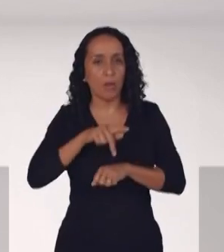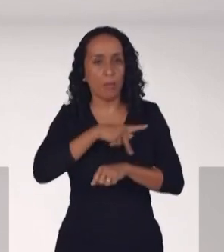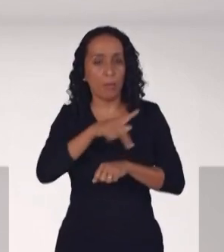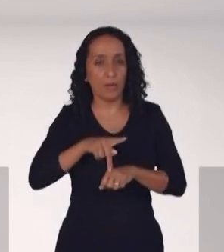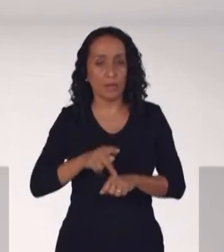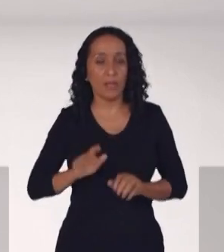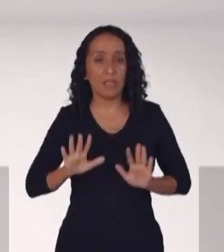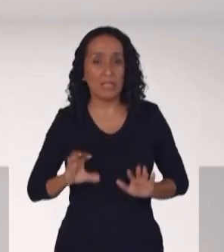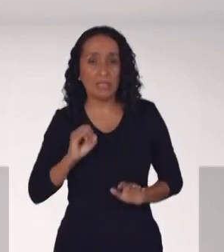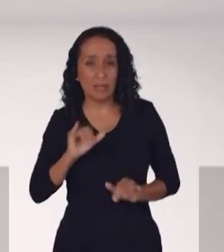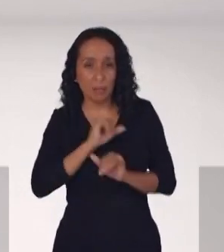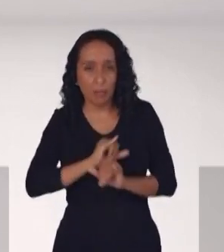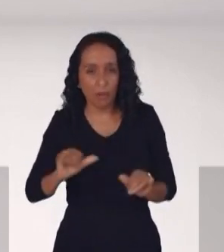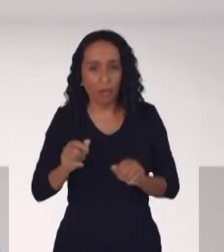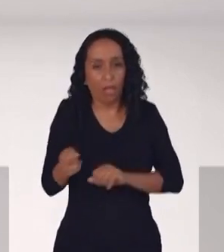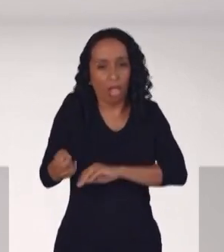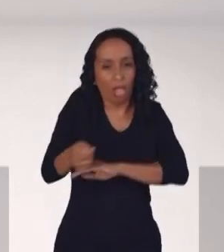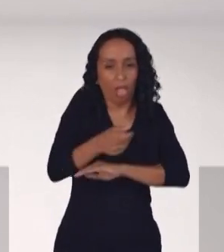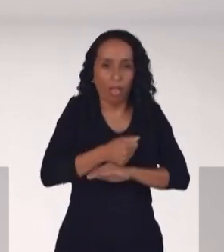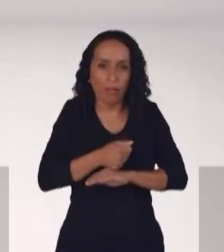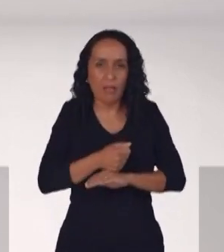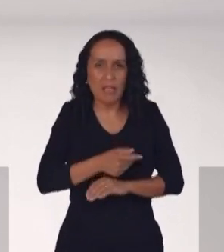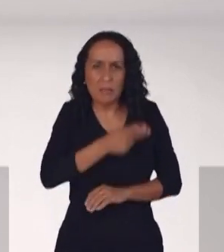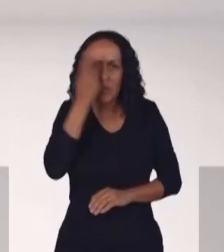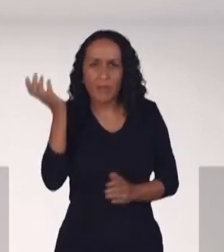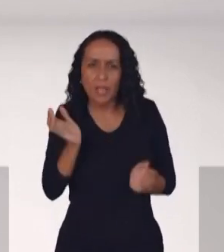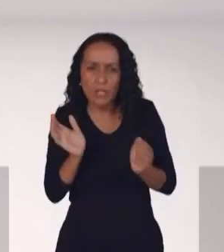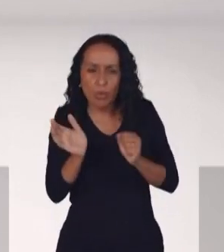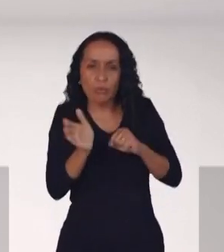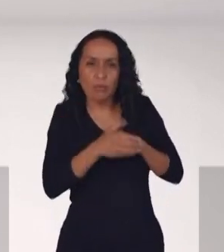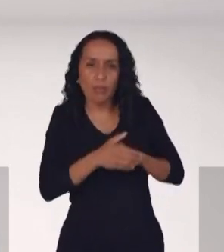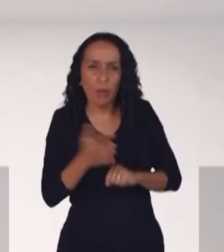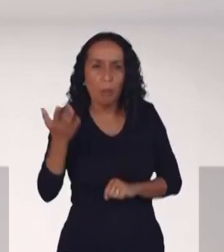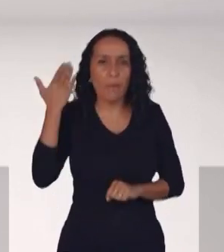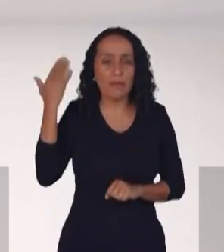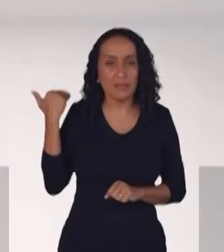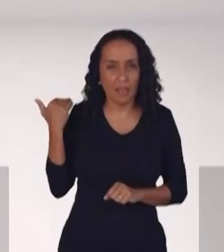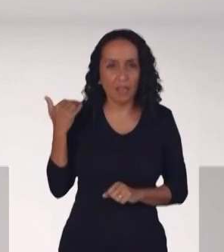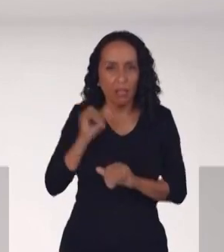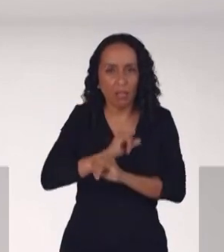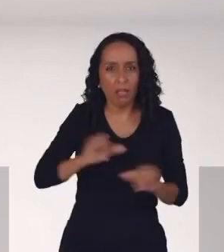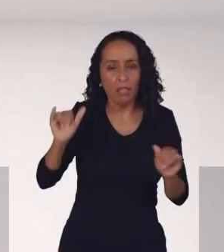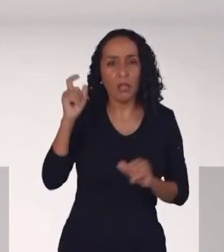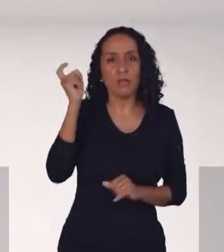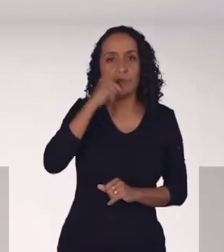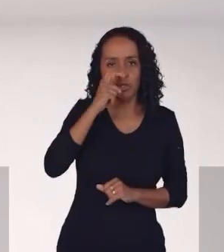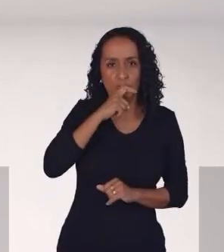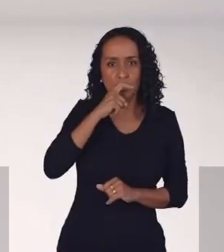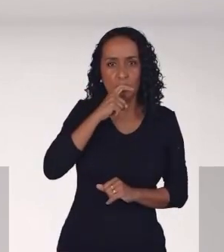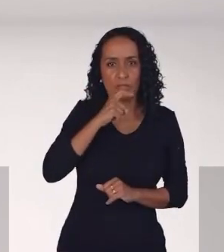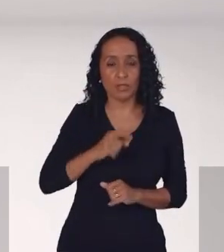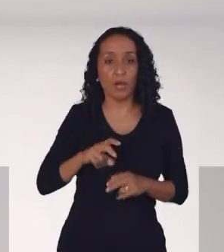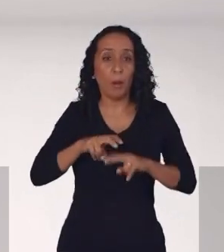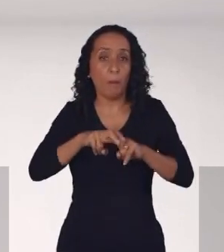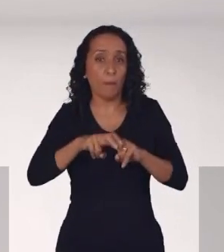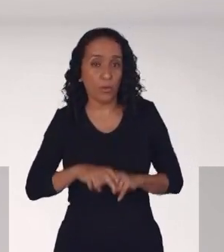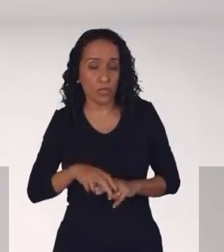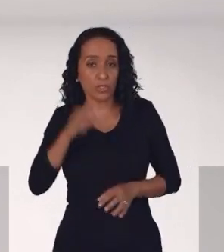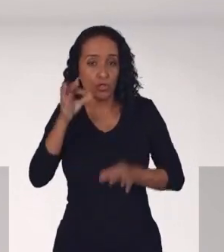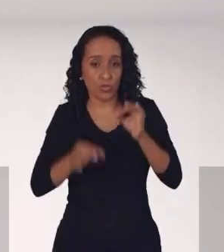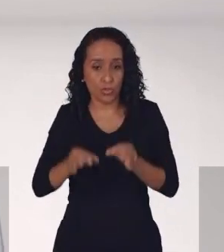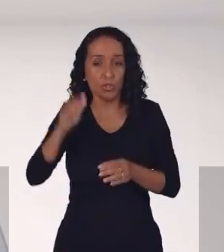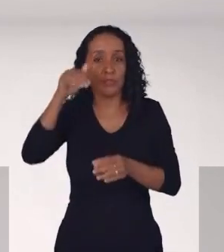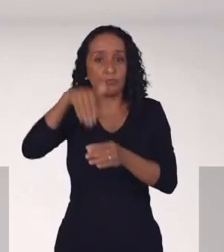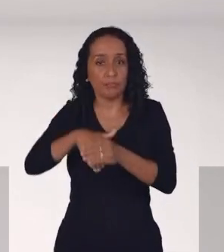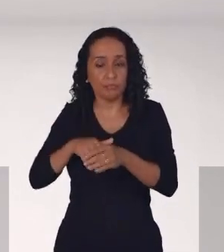a melhor decisão para o seu país. Mas quando existe propaganda enganosa, as pessoas tentam esconder o passado dos outros falando